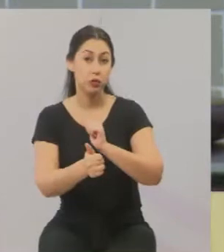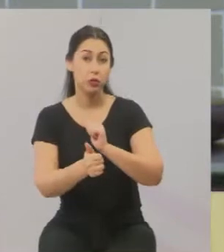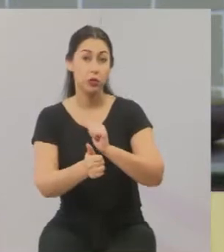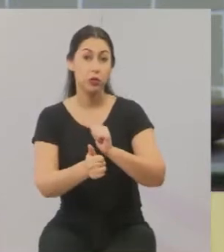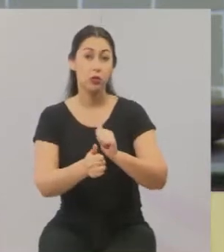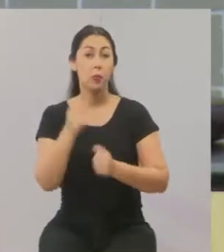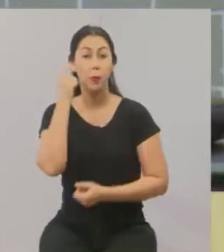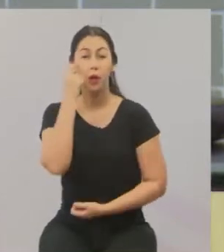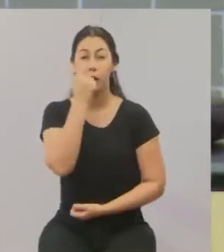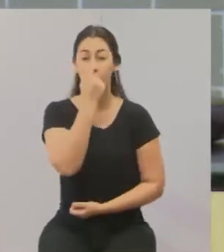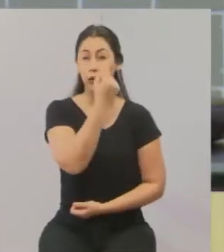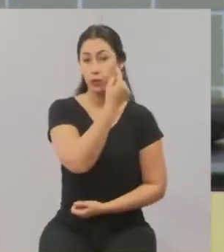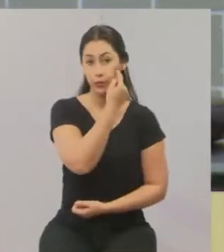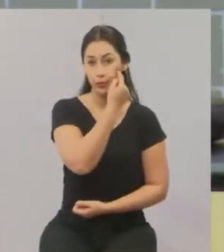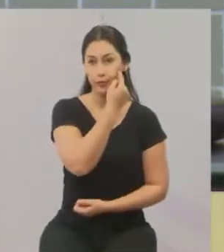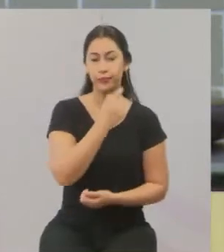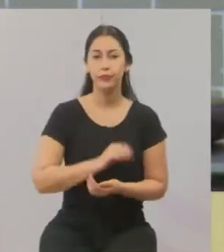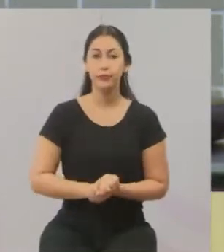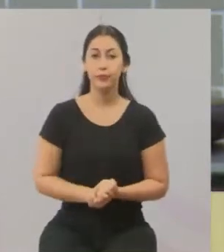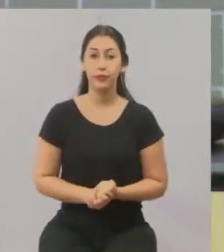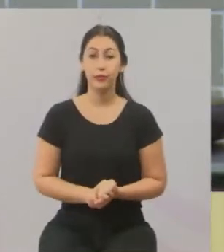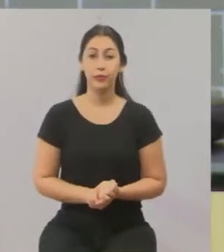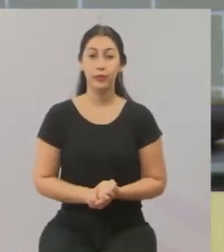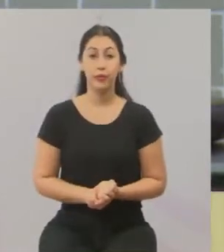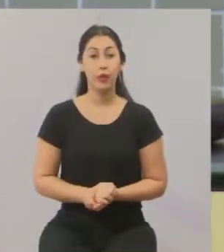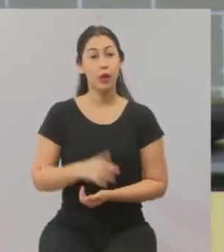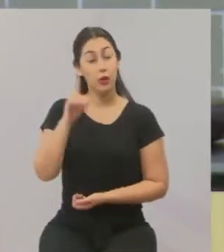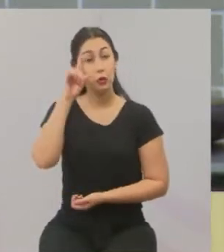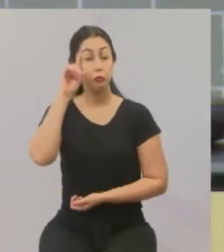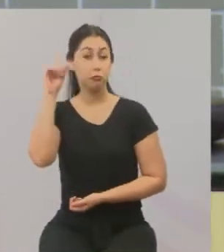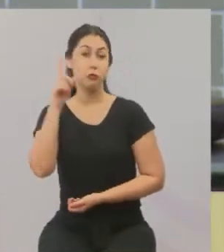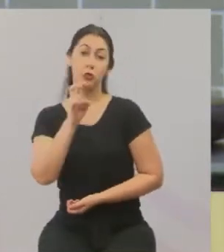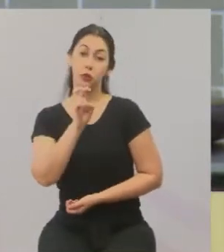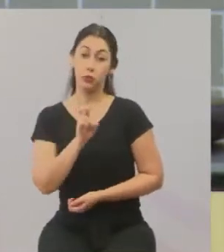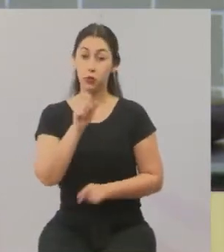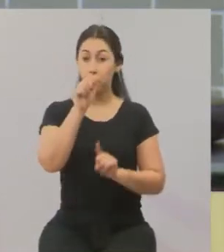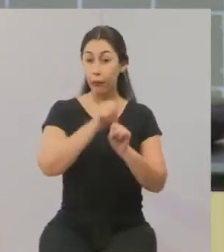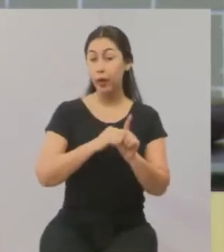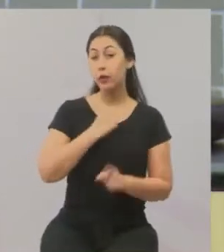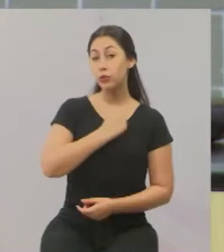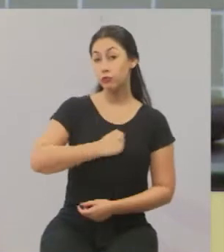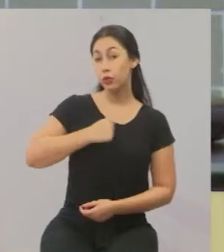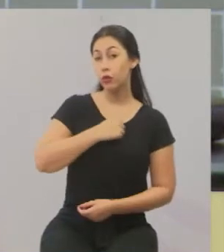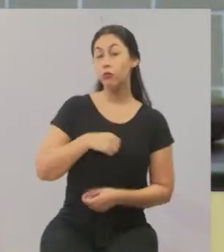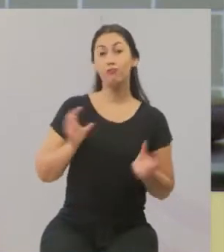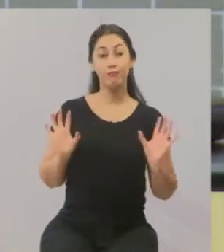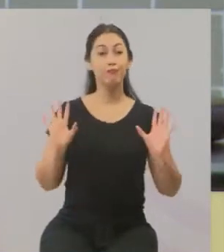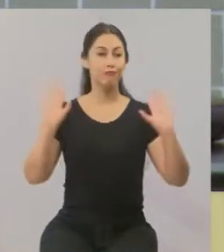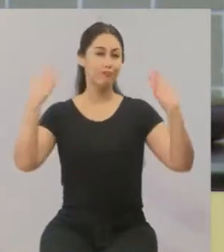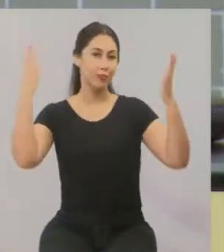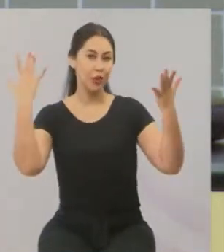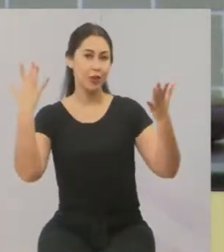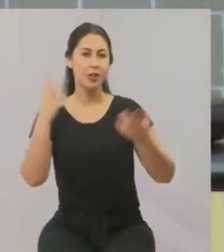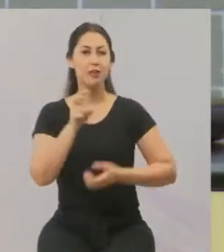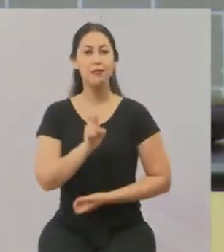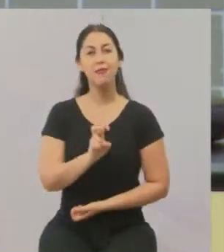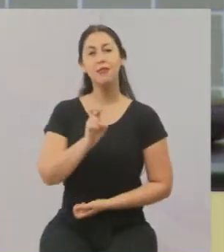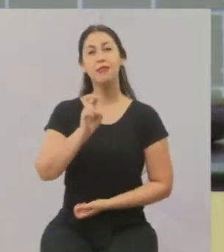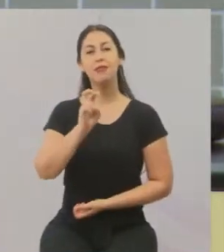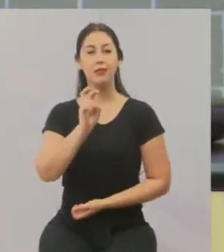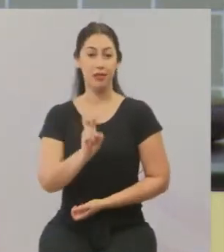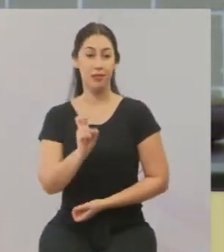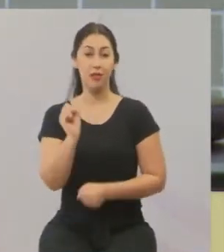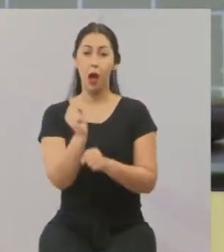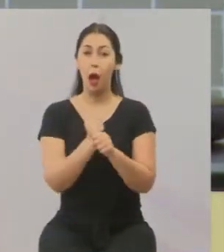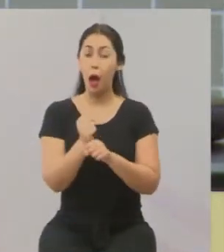Parque Meia Lua, que comemorou no último dia 5 de agosto 55 anos